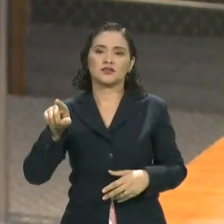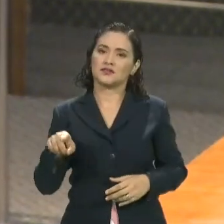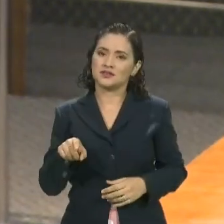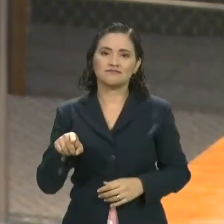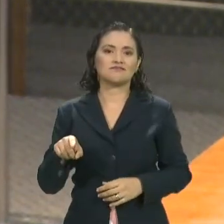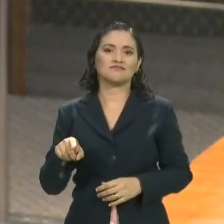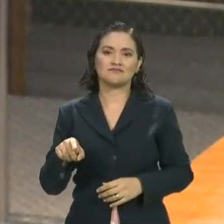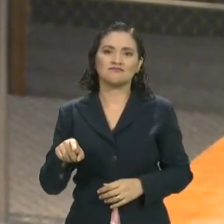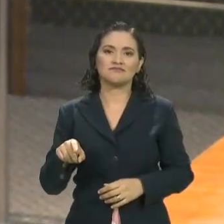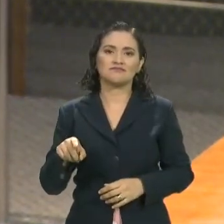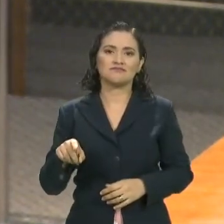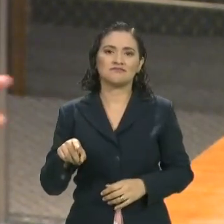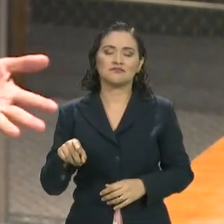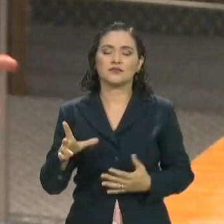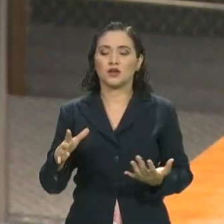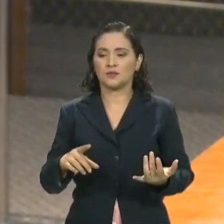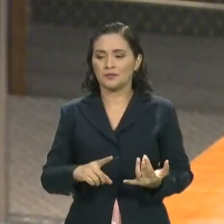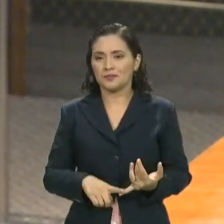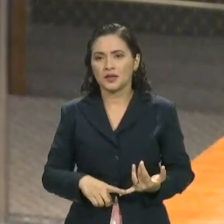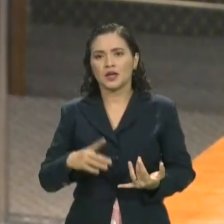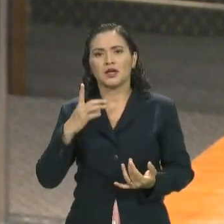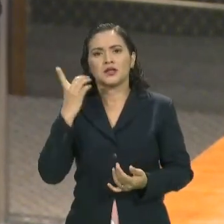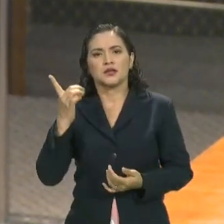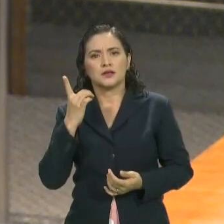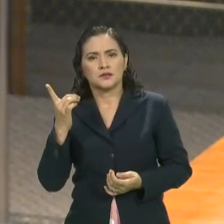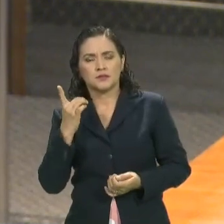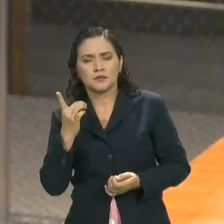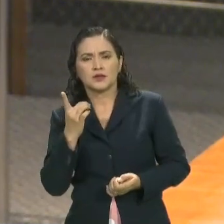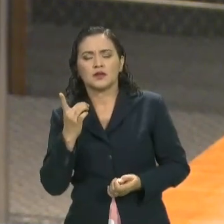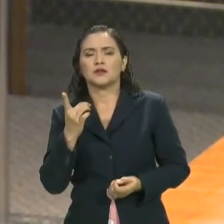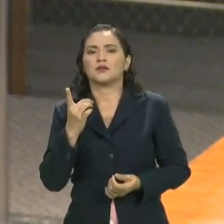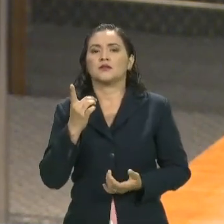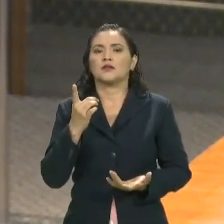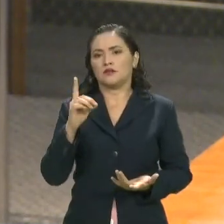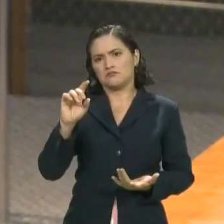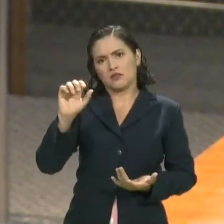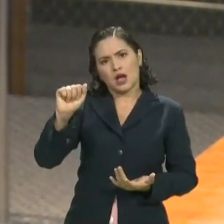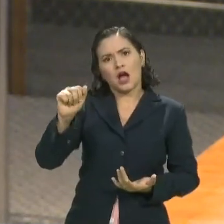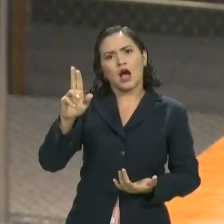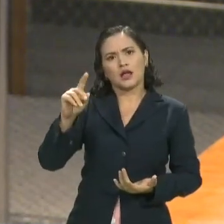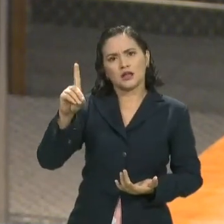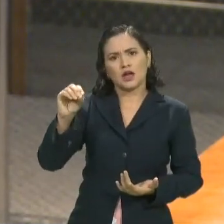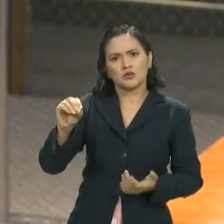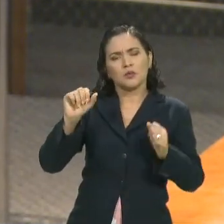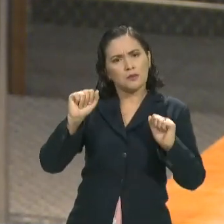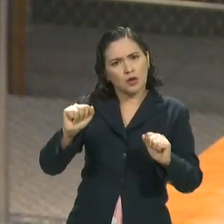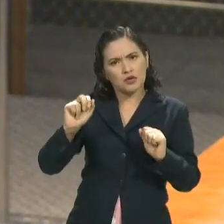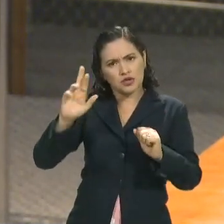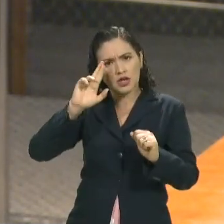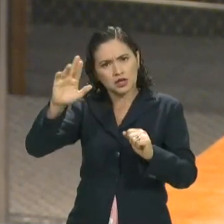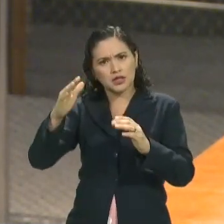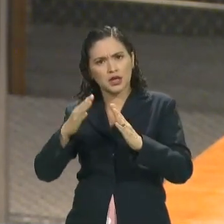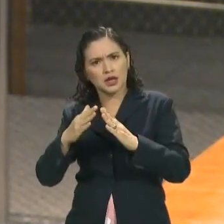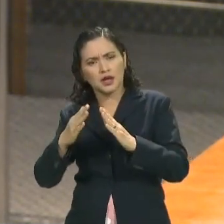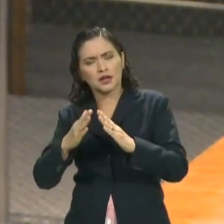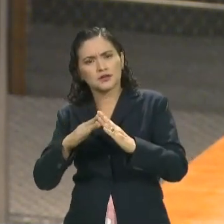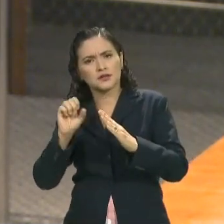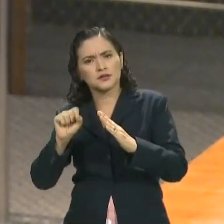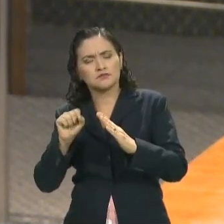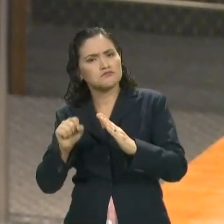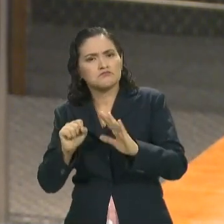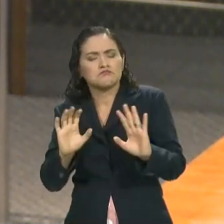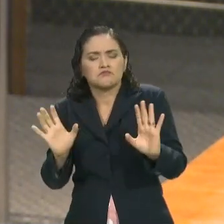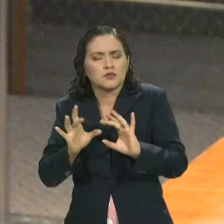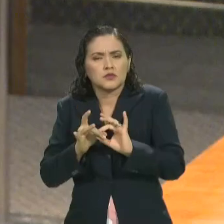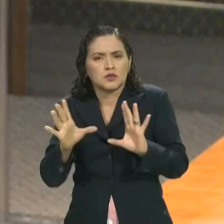pode ser o líder da casa, sem nenhum, todos com méritos, com capacidades. Para mim, o regimento prevaleceu e a presidência e a mesa